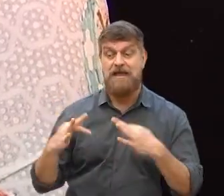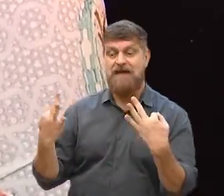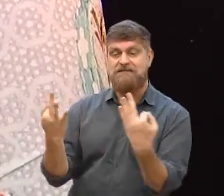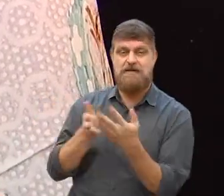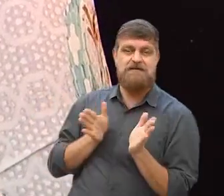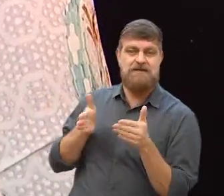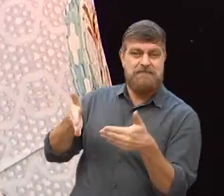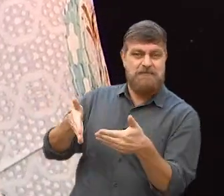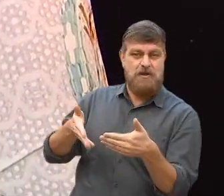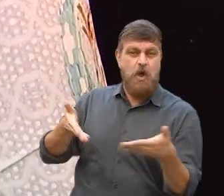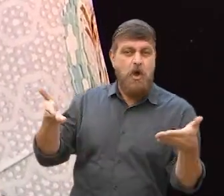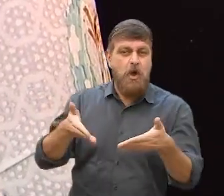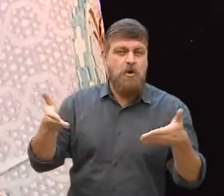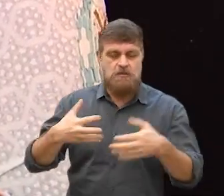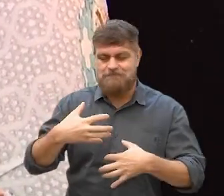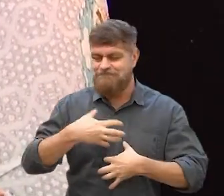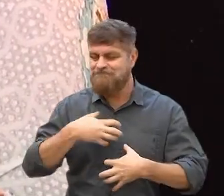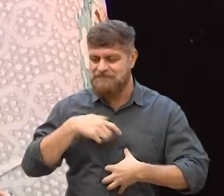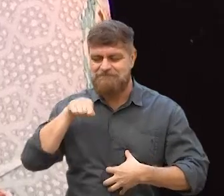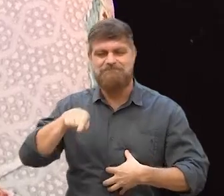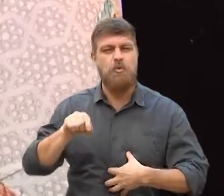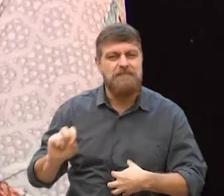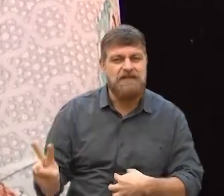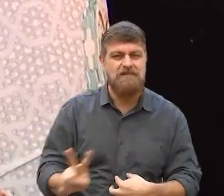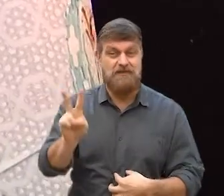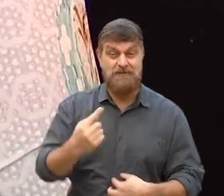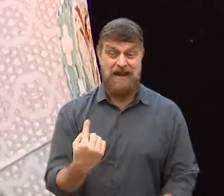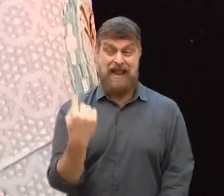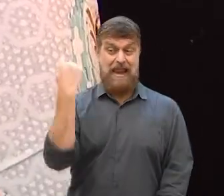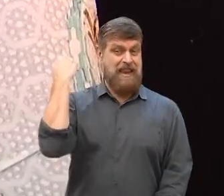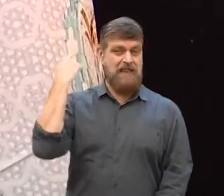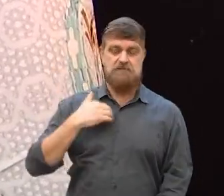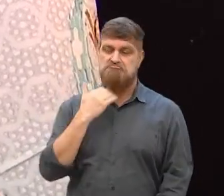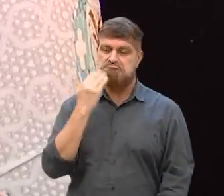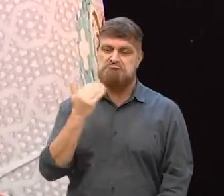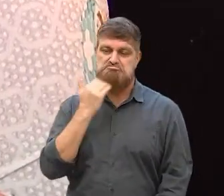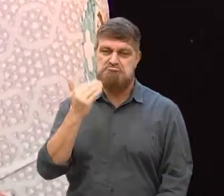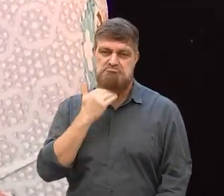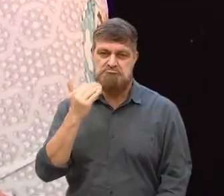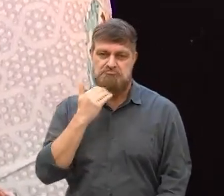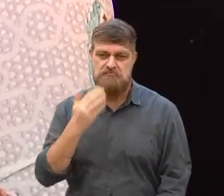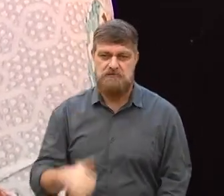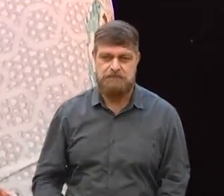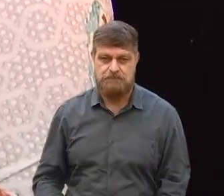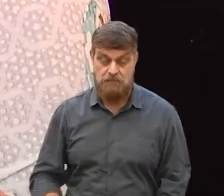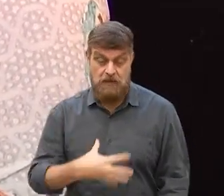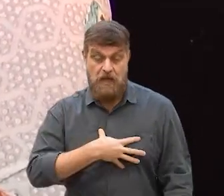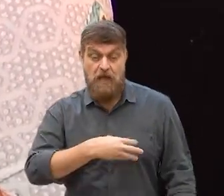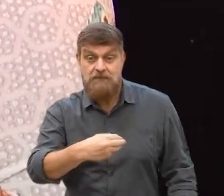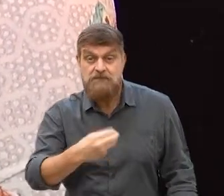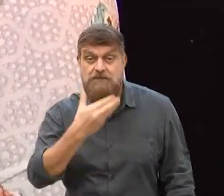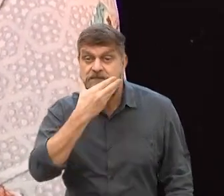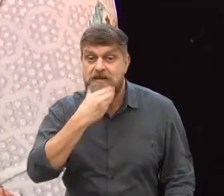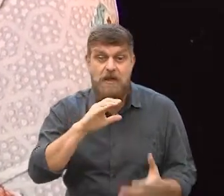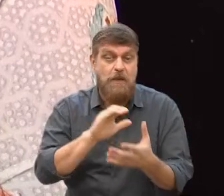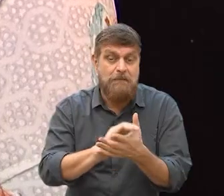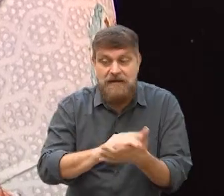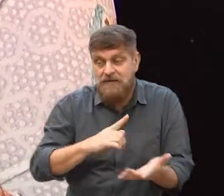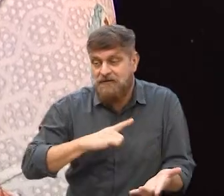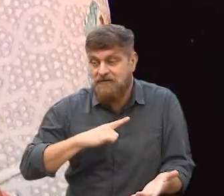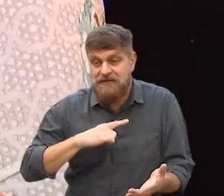40 metros em 2000 e 2008, acho que foi